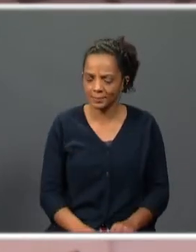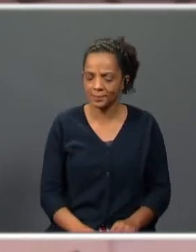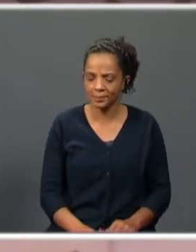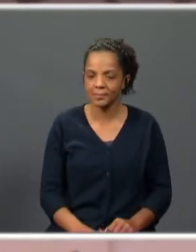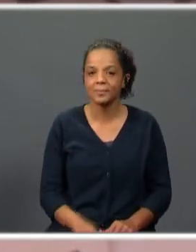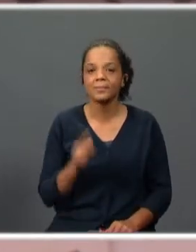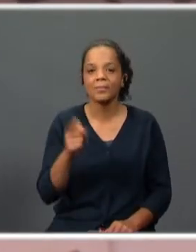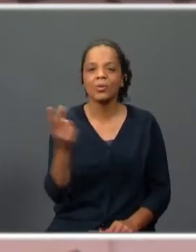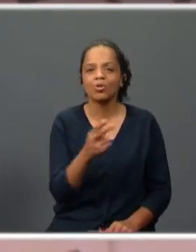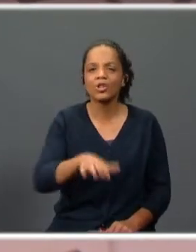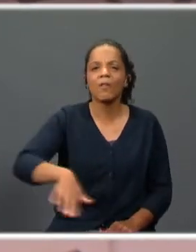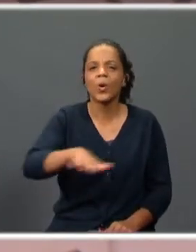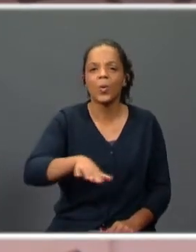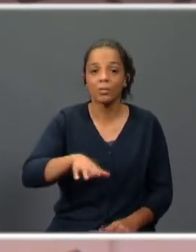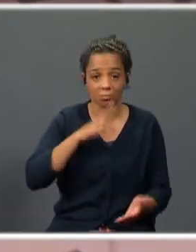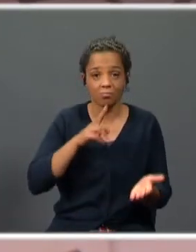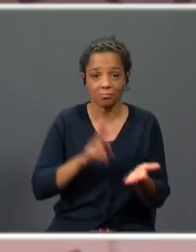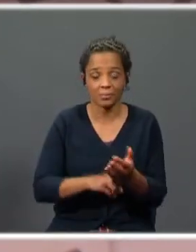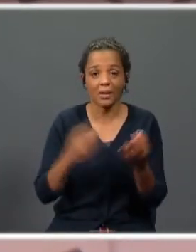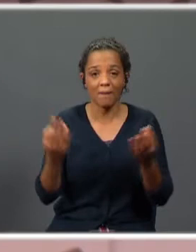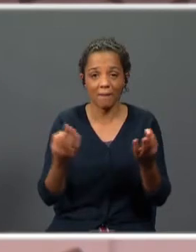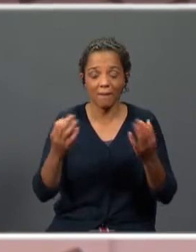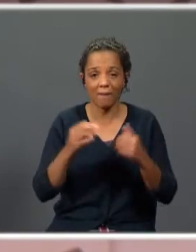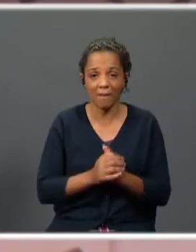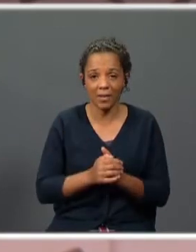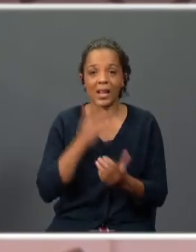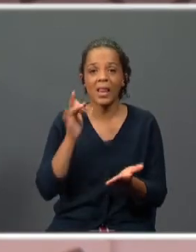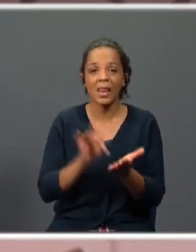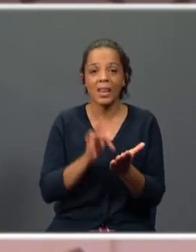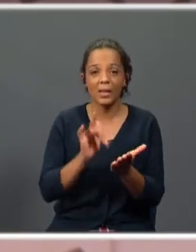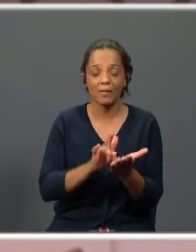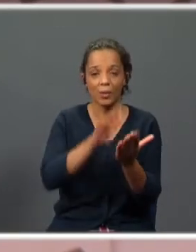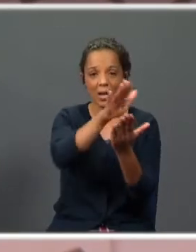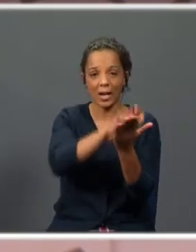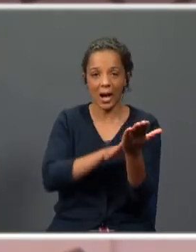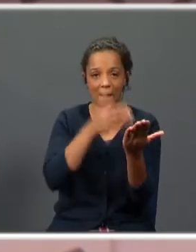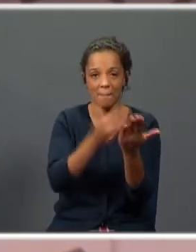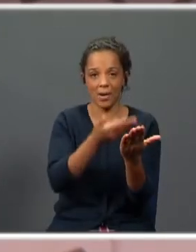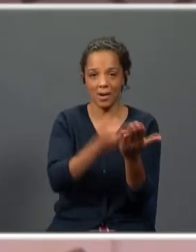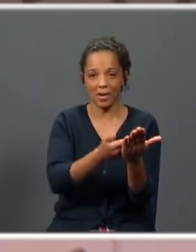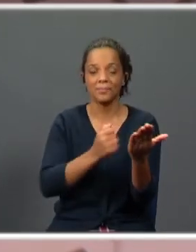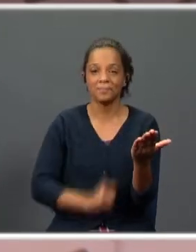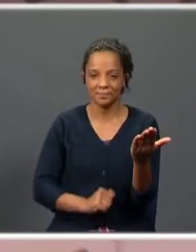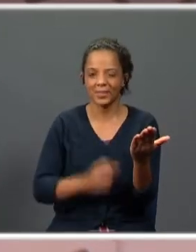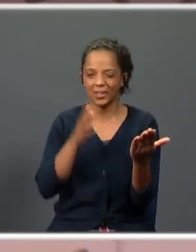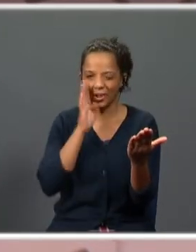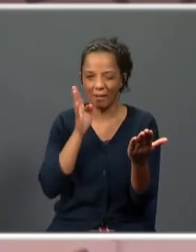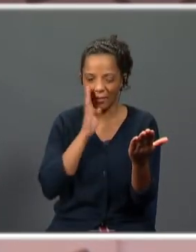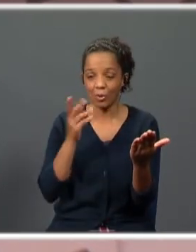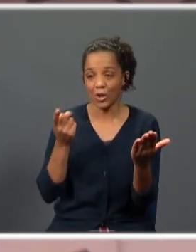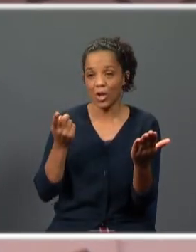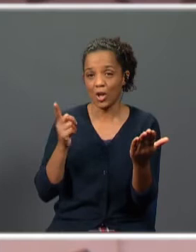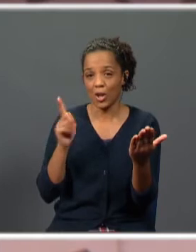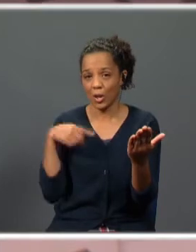E estavam os dois onde? É verdade, estavam na capa do livro. Portanto, já viram? A nossa observação